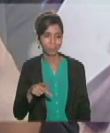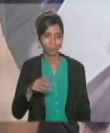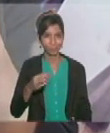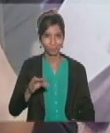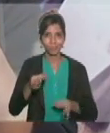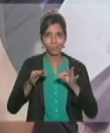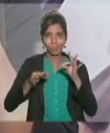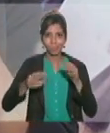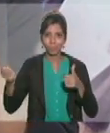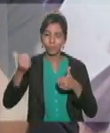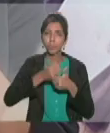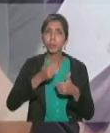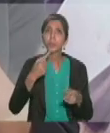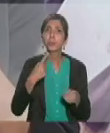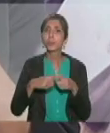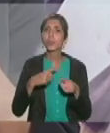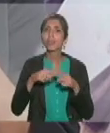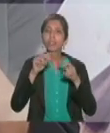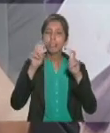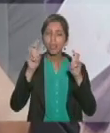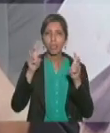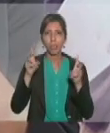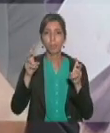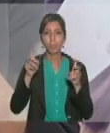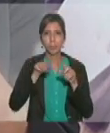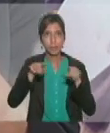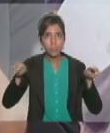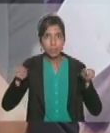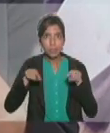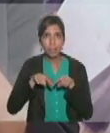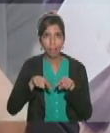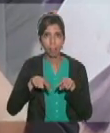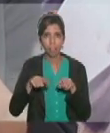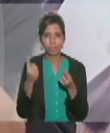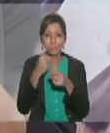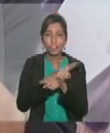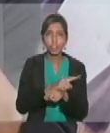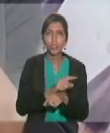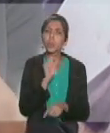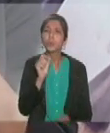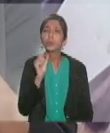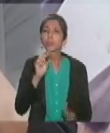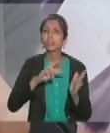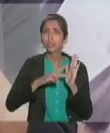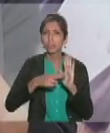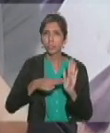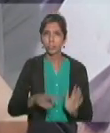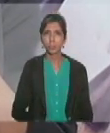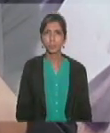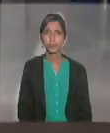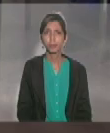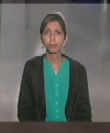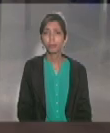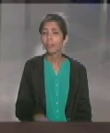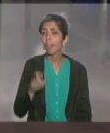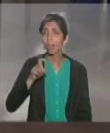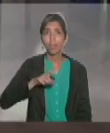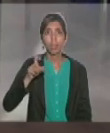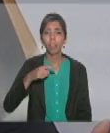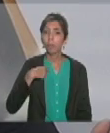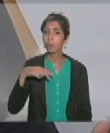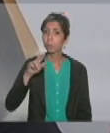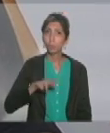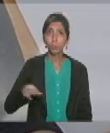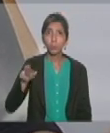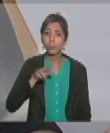por tecnologia, porque eu queria entrar nesse tema, né? A sala de aula invertida. O que é a sala de aula invertida? Nada mais é do